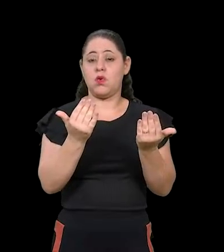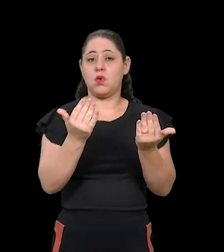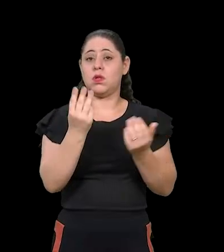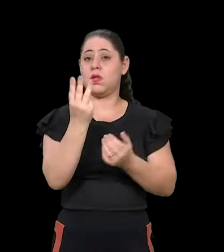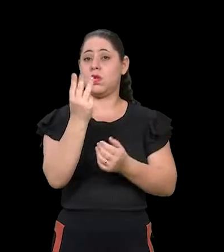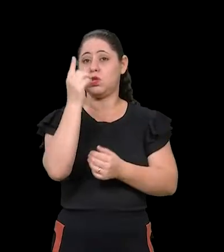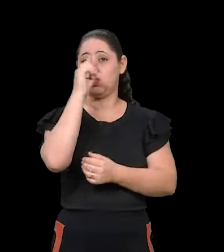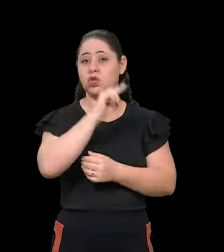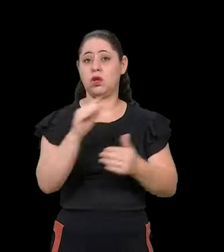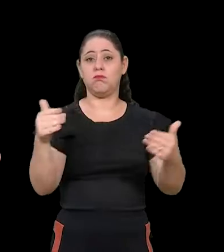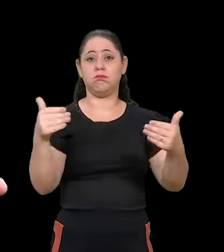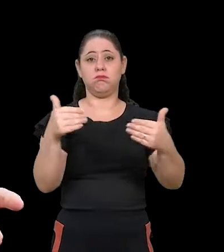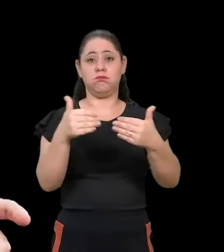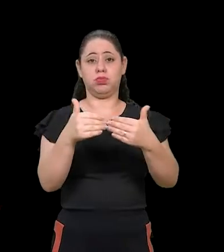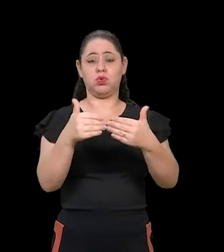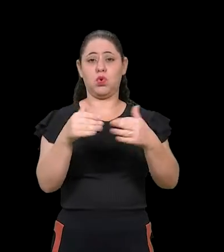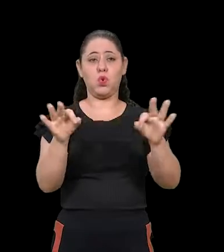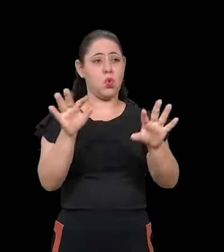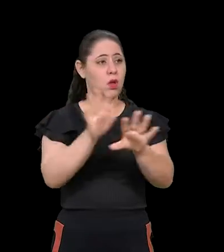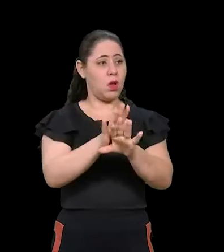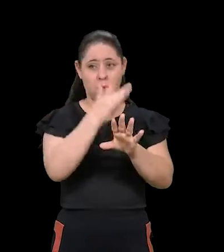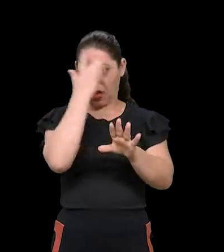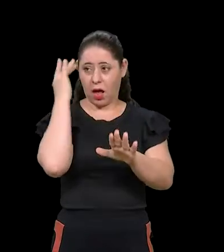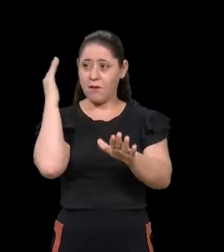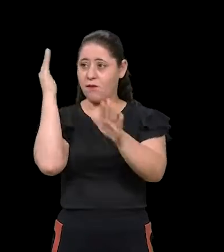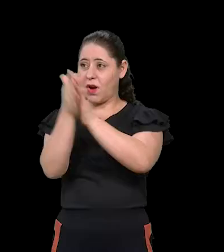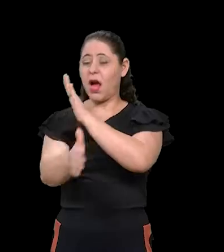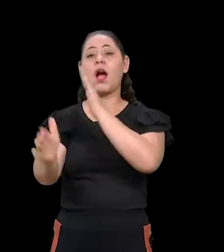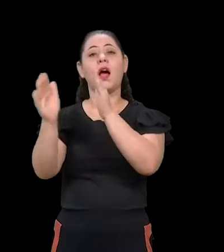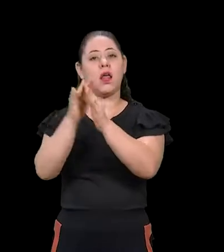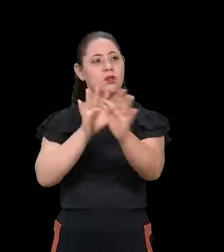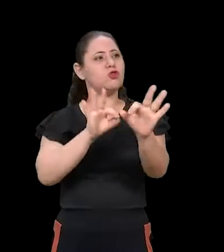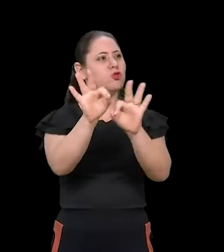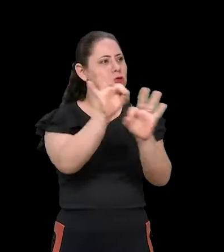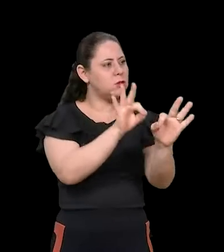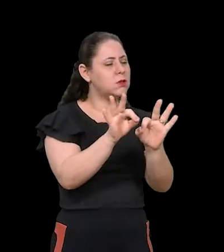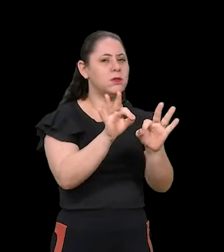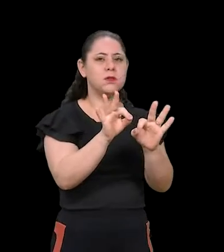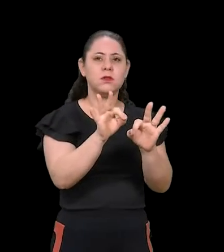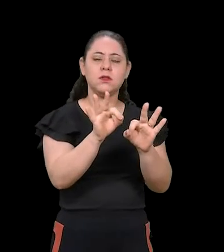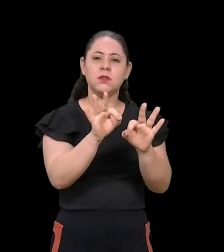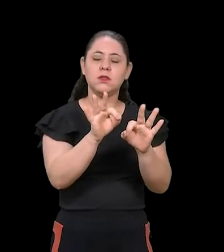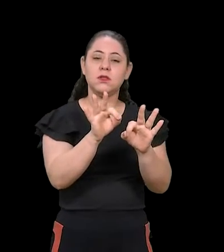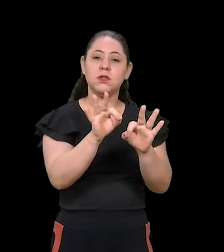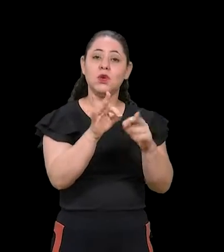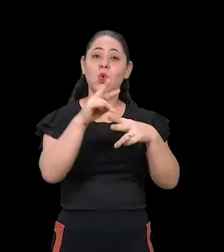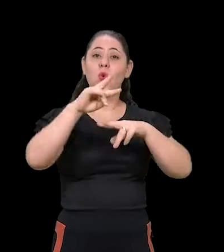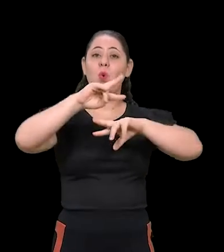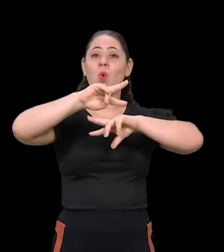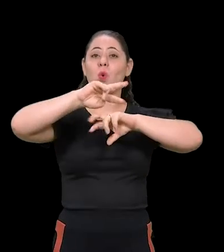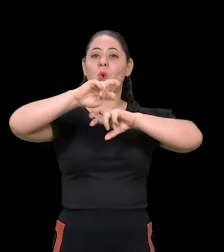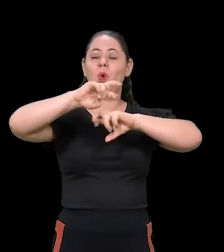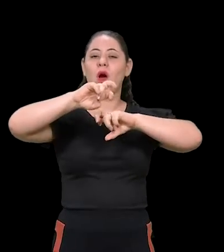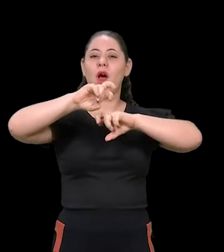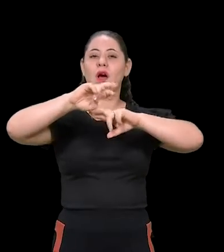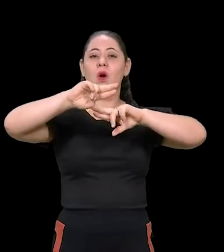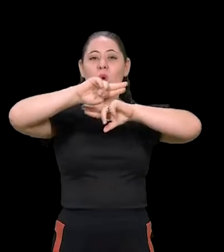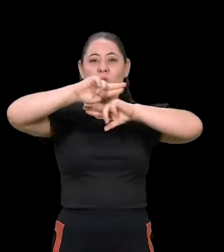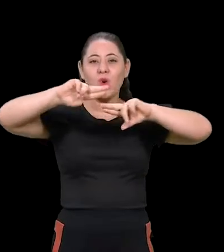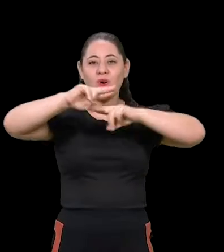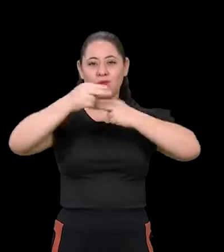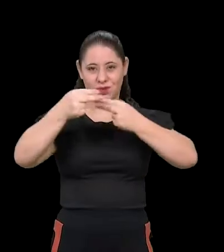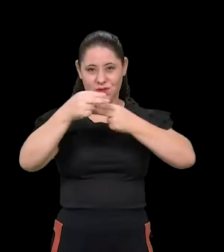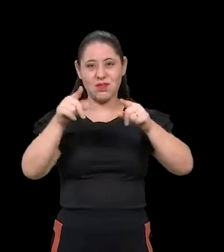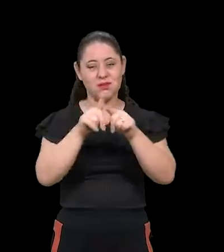tudo pronto para todo mundo ir para casa, para trabalhar em casa, para fazer. E o Sebrae foi muito exigido durante a pandemia, porque muita gente não sabia o que fazer. Então a gente